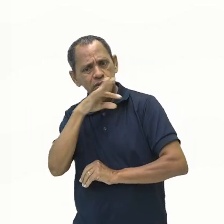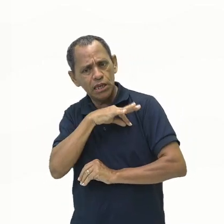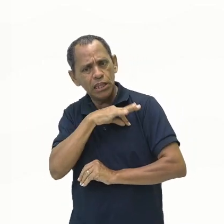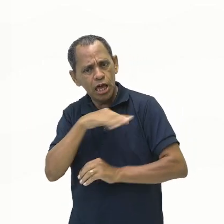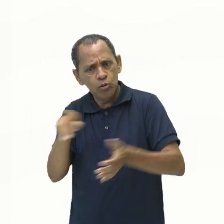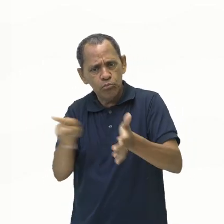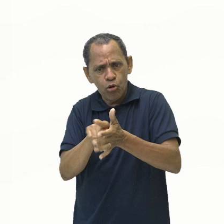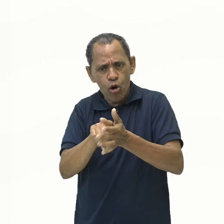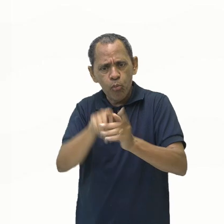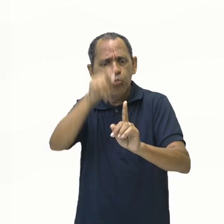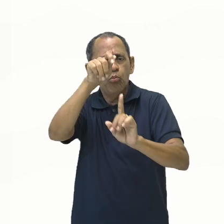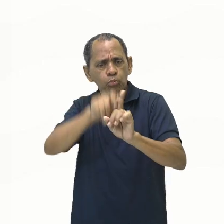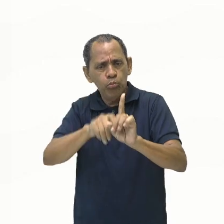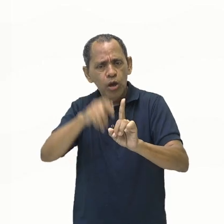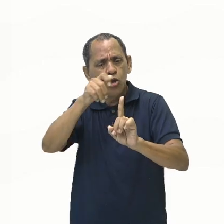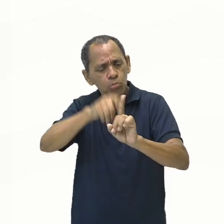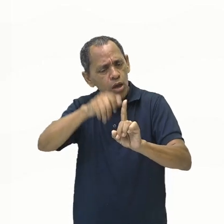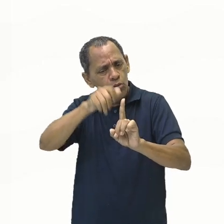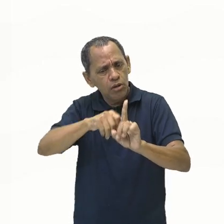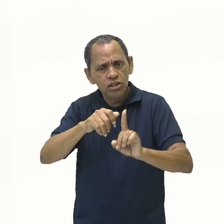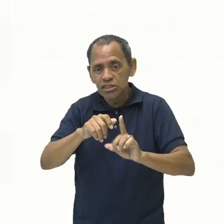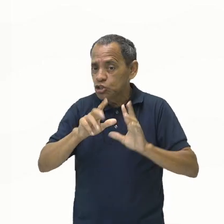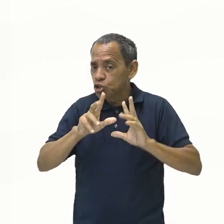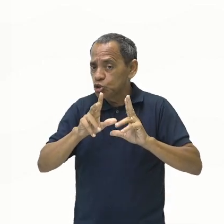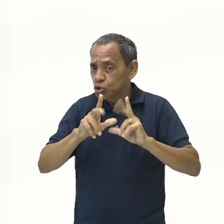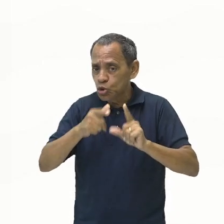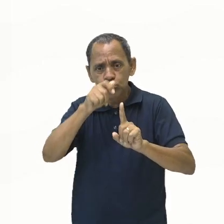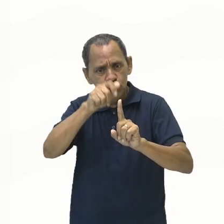isso é de extrema importância.